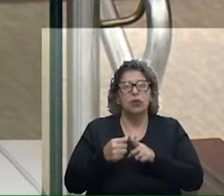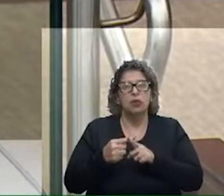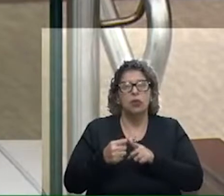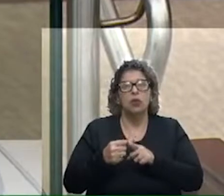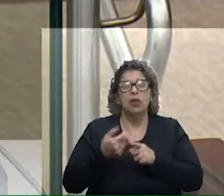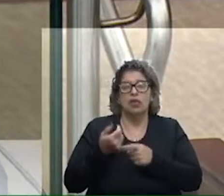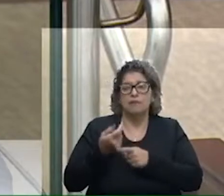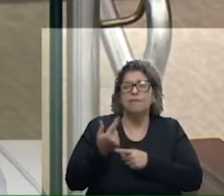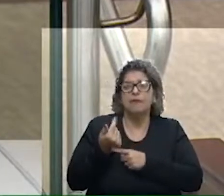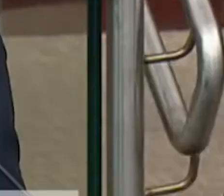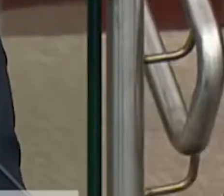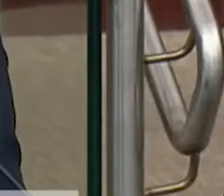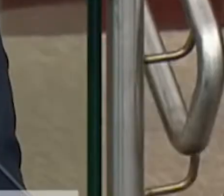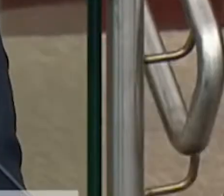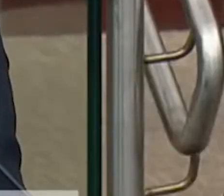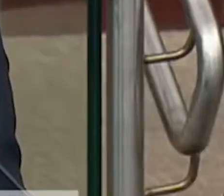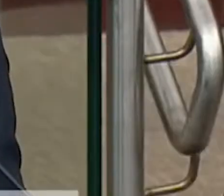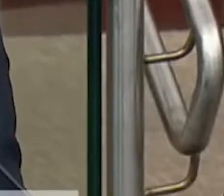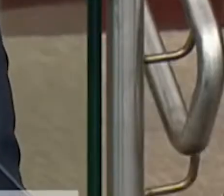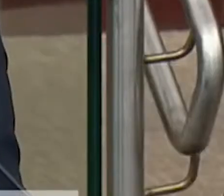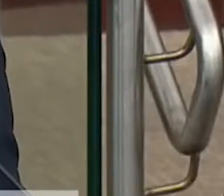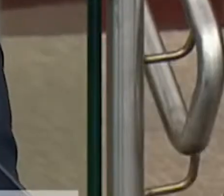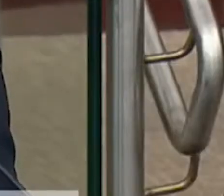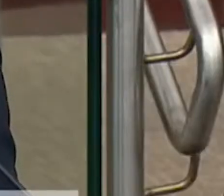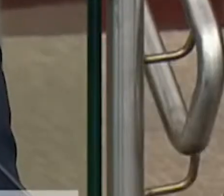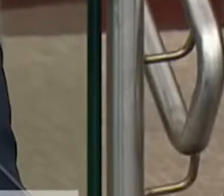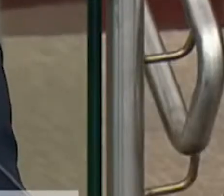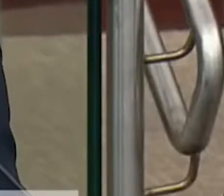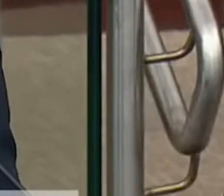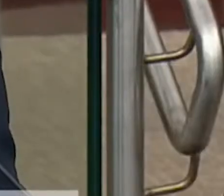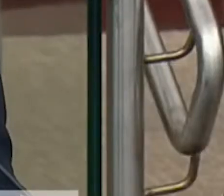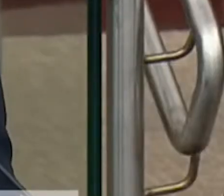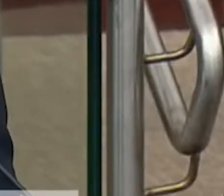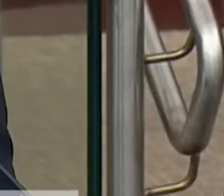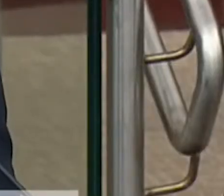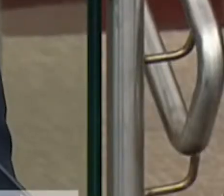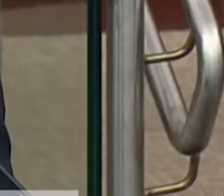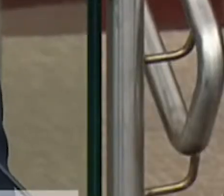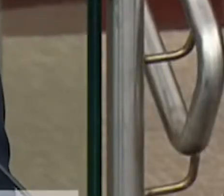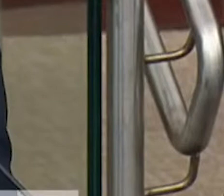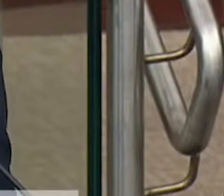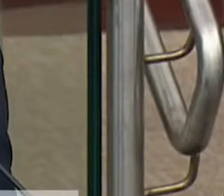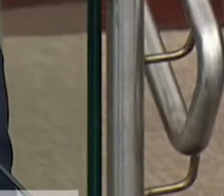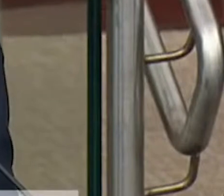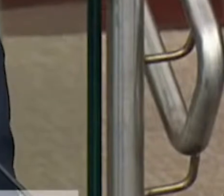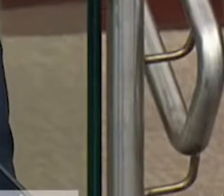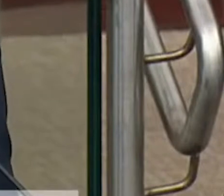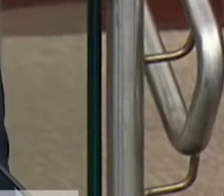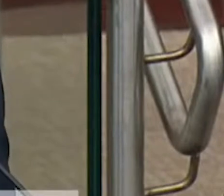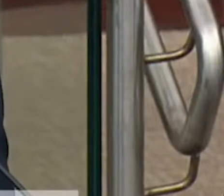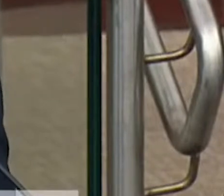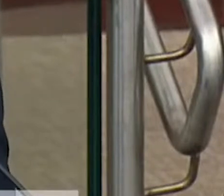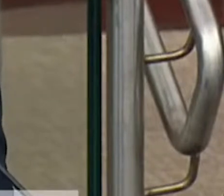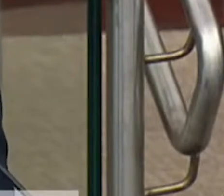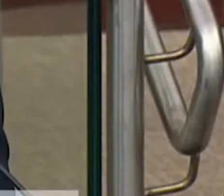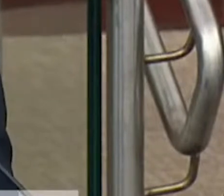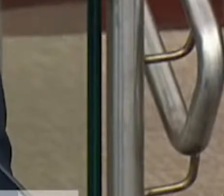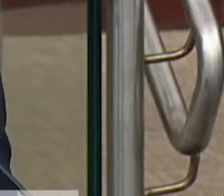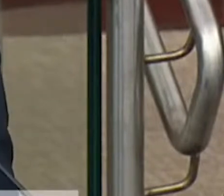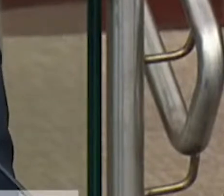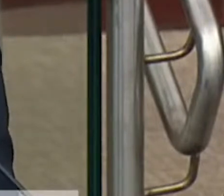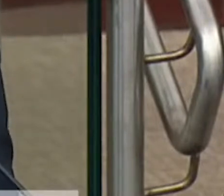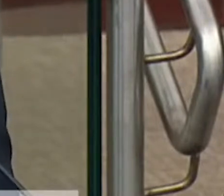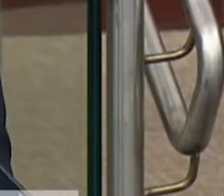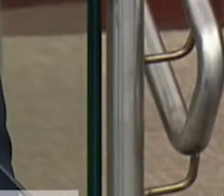finanças públicas. Sim, e acostumem-se com a nossa presença. A gente veio para ficar. Infelizmente, durante o governo Tarso